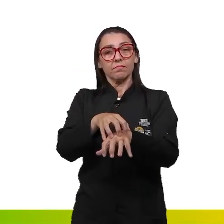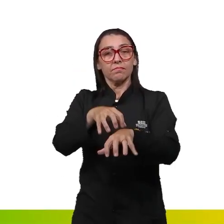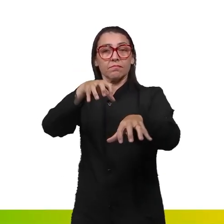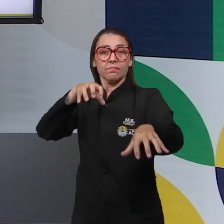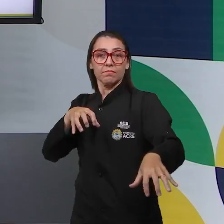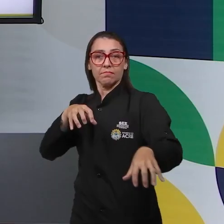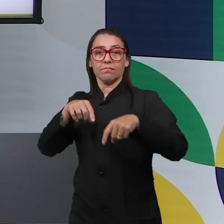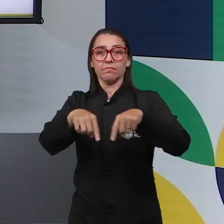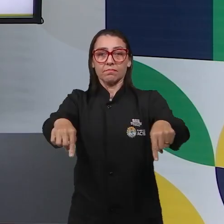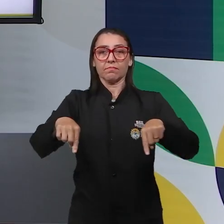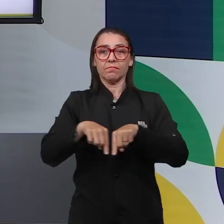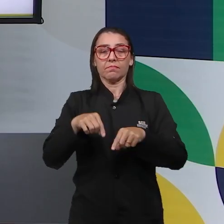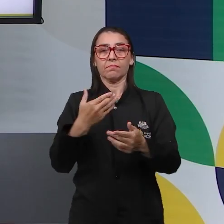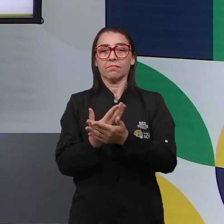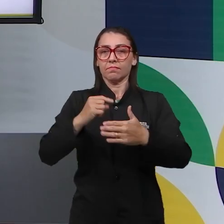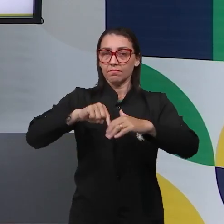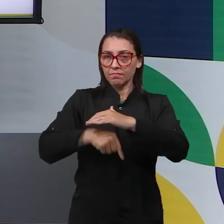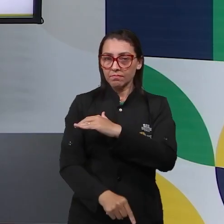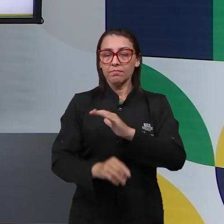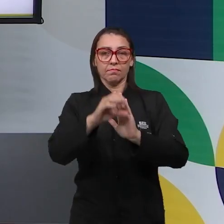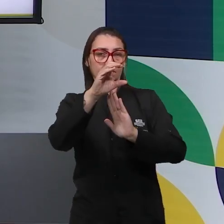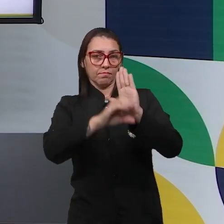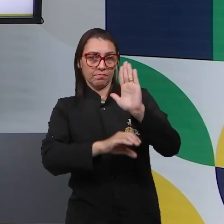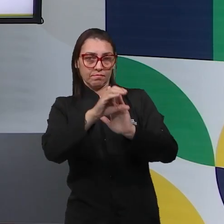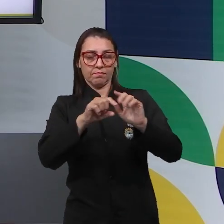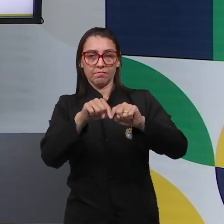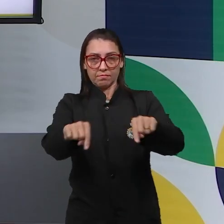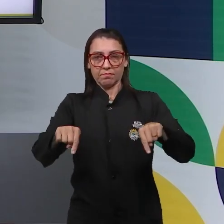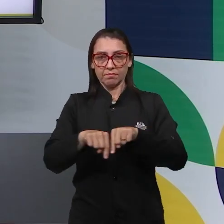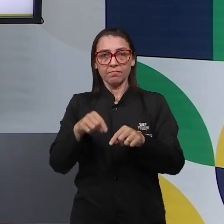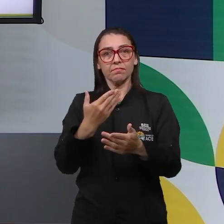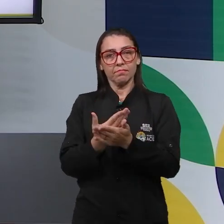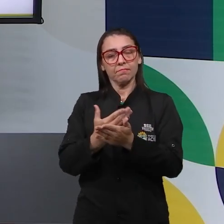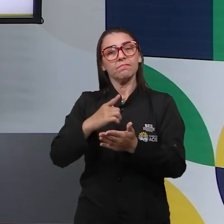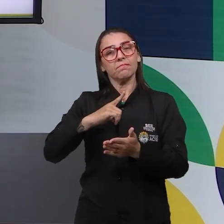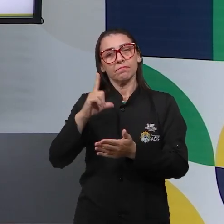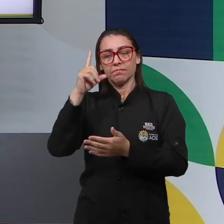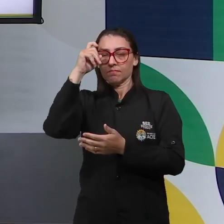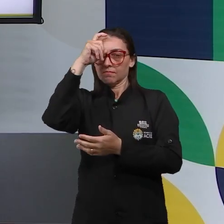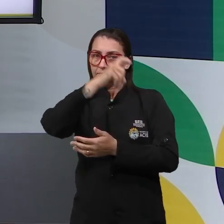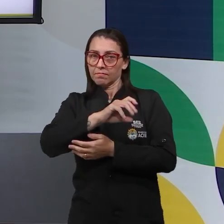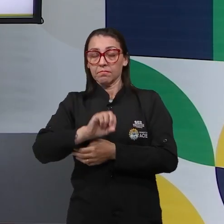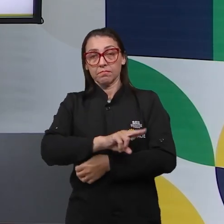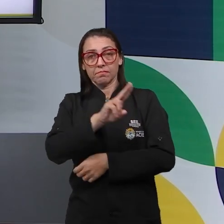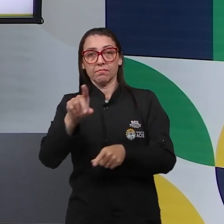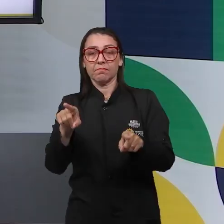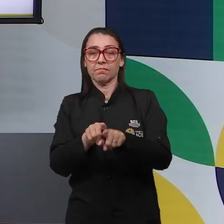um momento de você se aprofundar nos conteúdos da sala de aula que você teve dificuldade, ou até